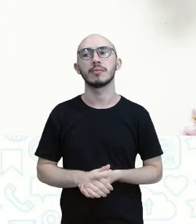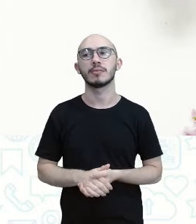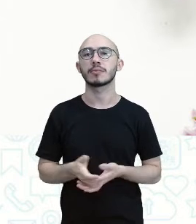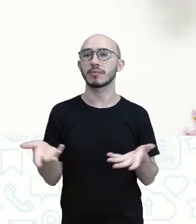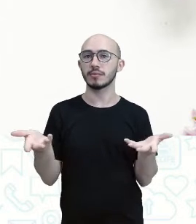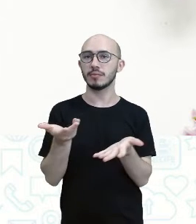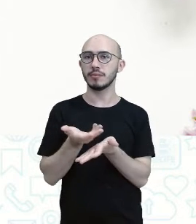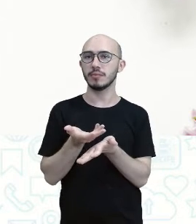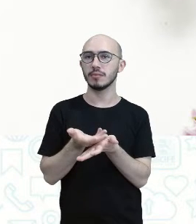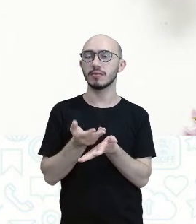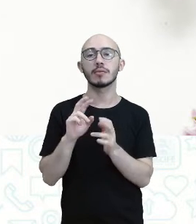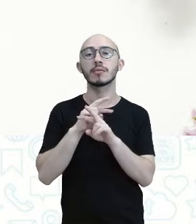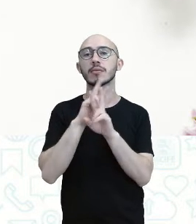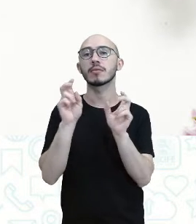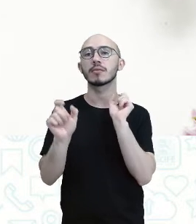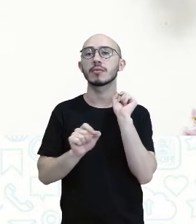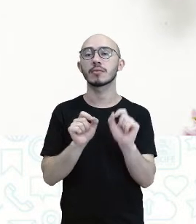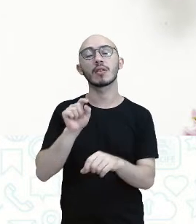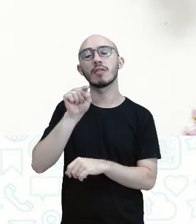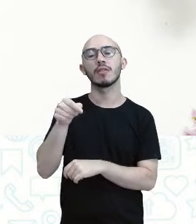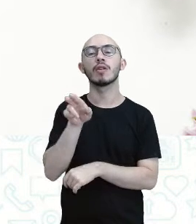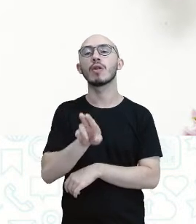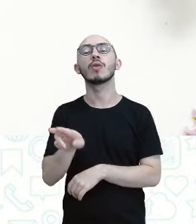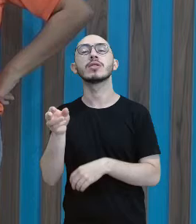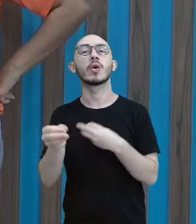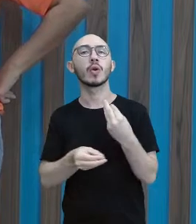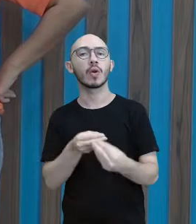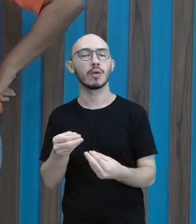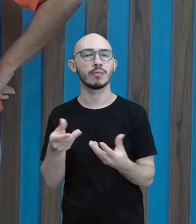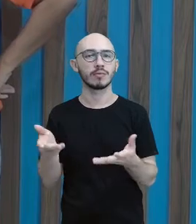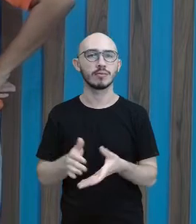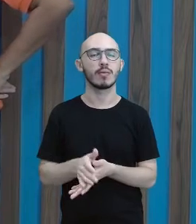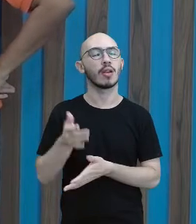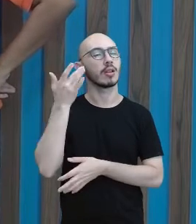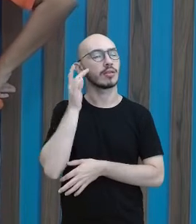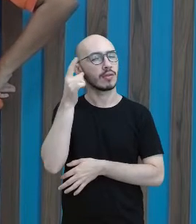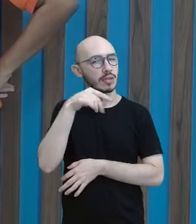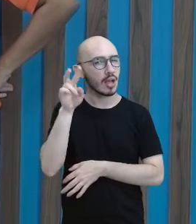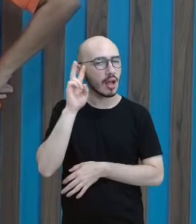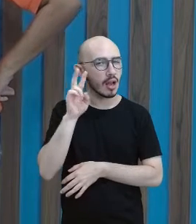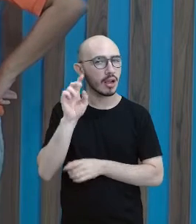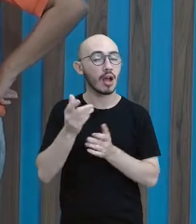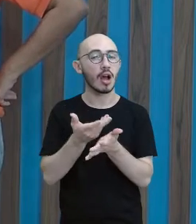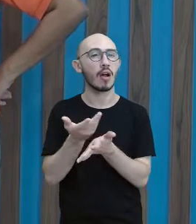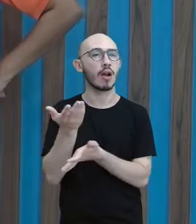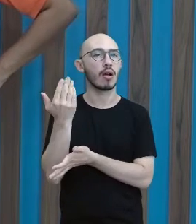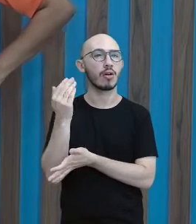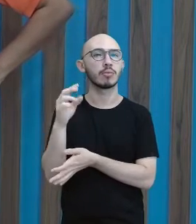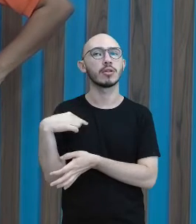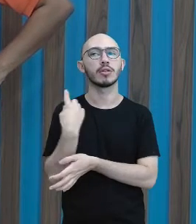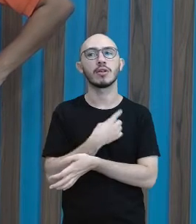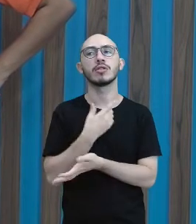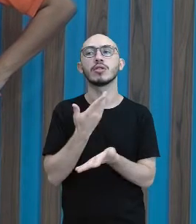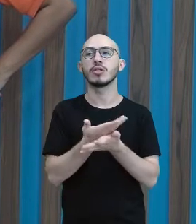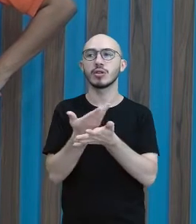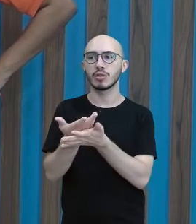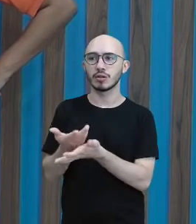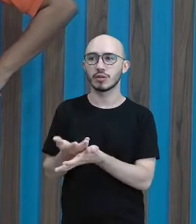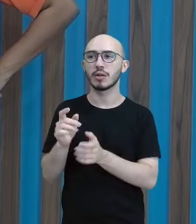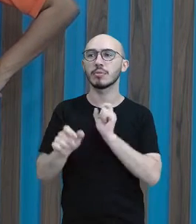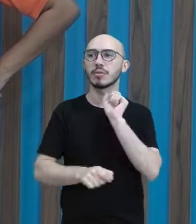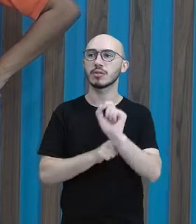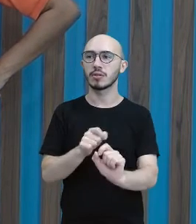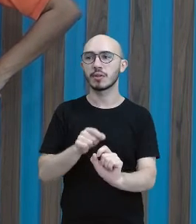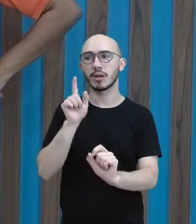Então, vamos ver aqui agora a vírgula e seus usos. Porque eu não sei se vocês lembram, mas na última aula nós vimos sinais de pontuação